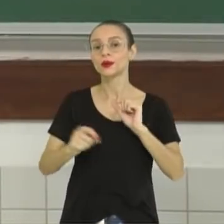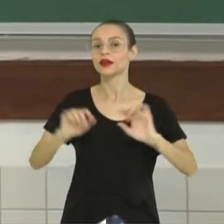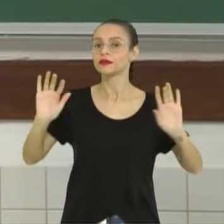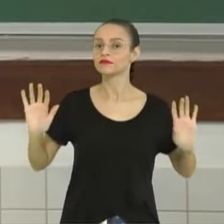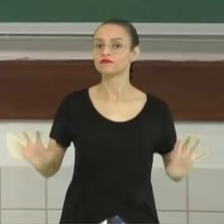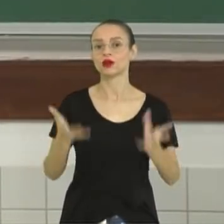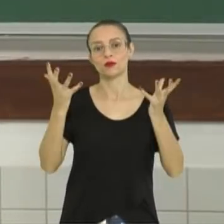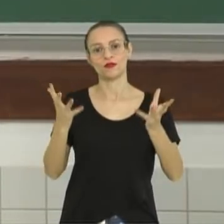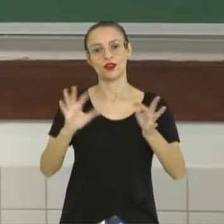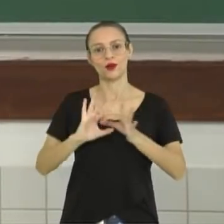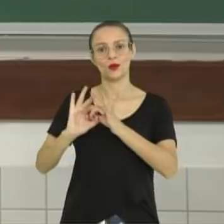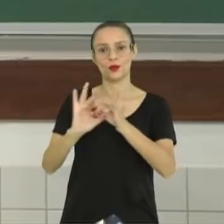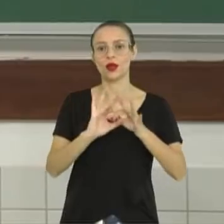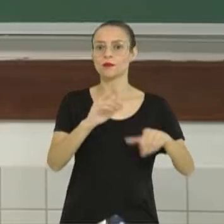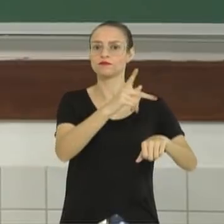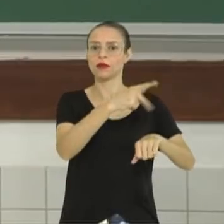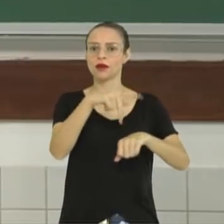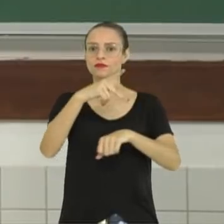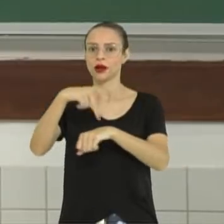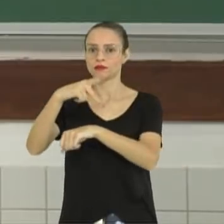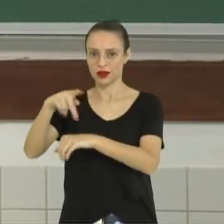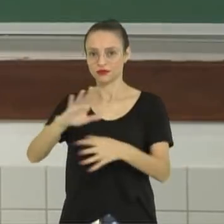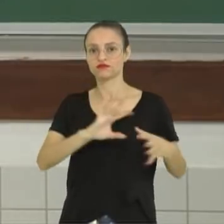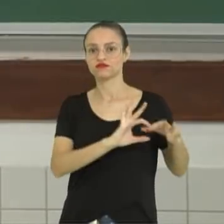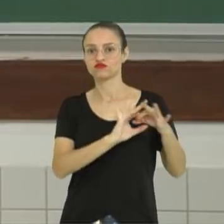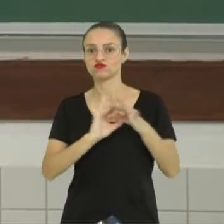uma união entre esses pequenos países, né? Eles são